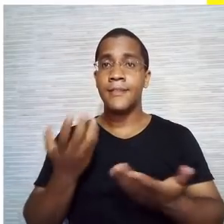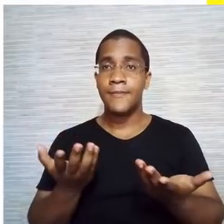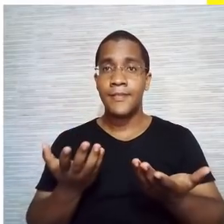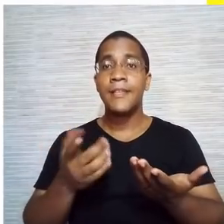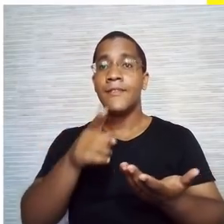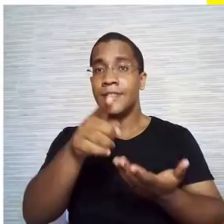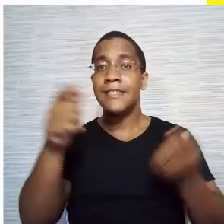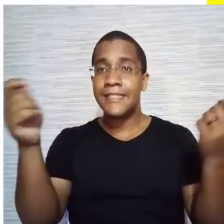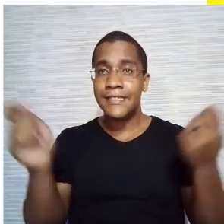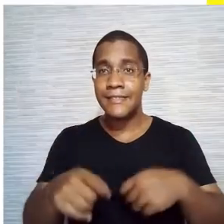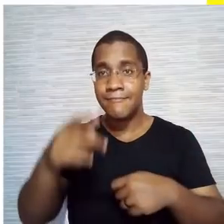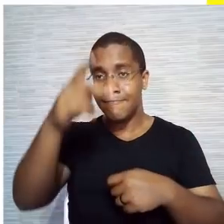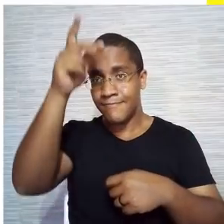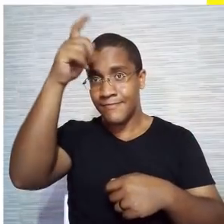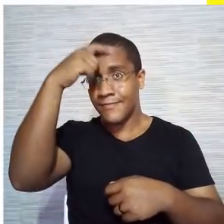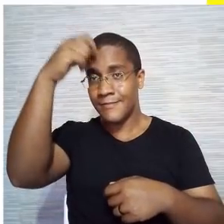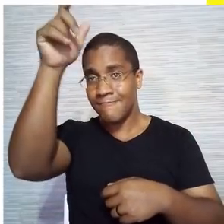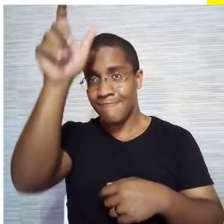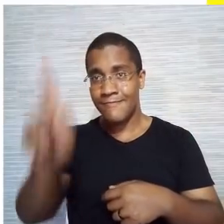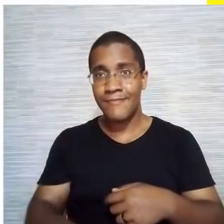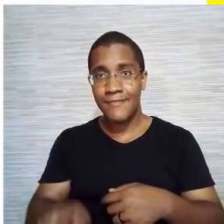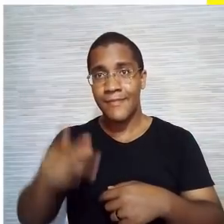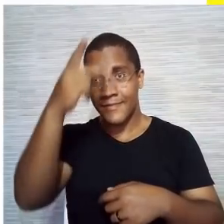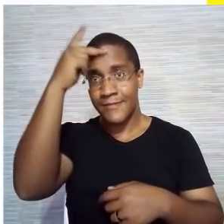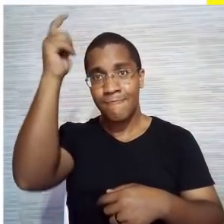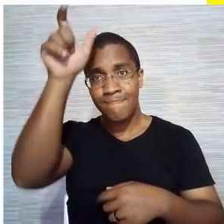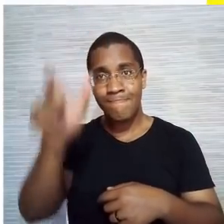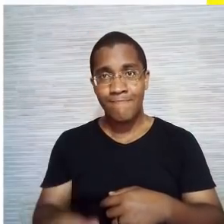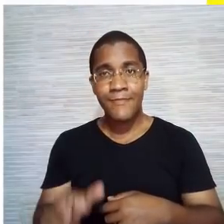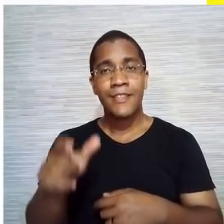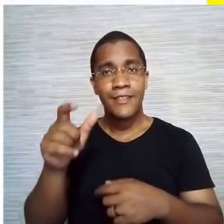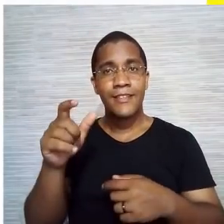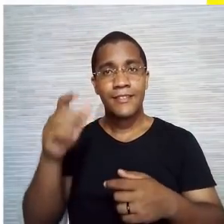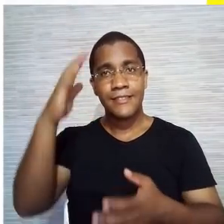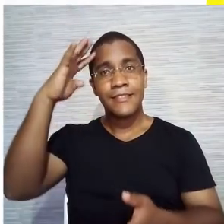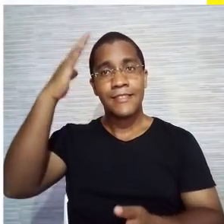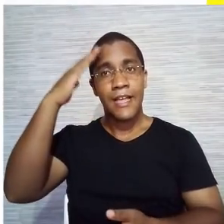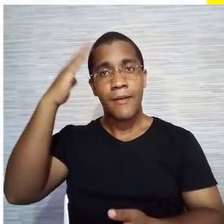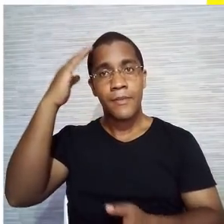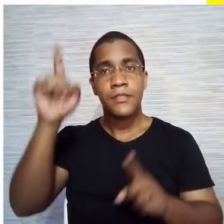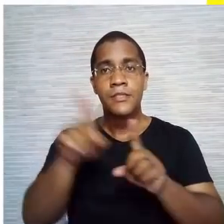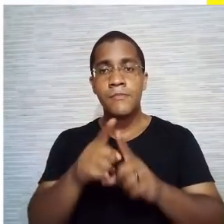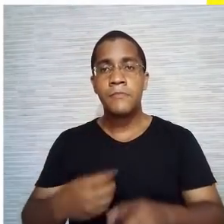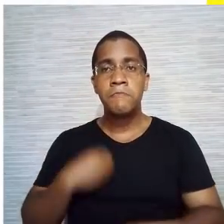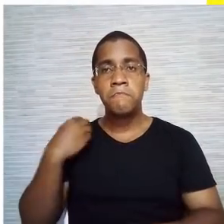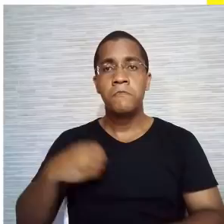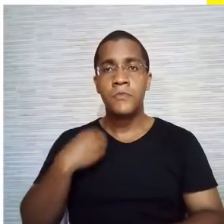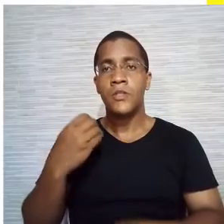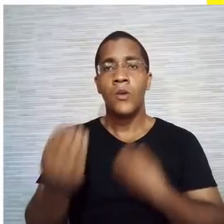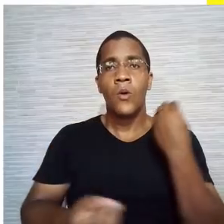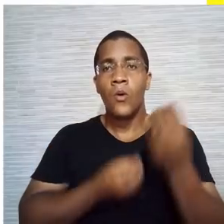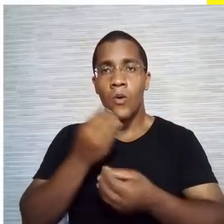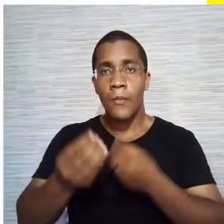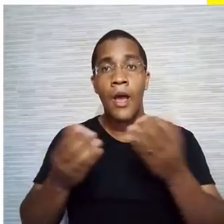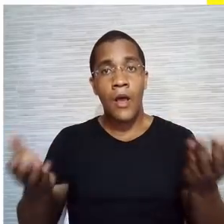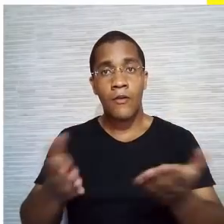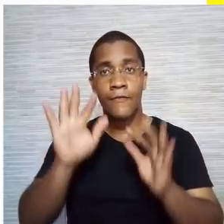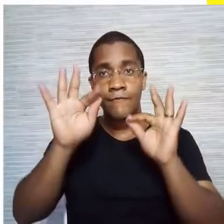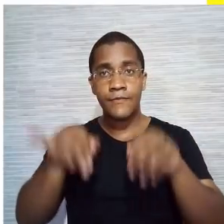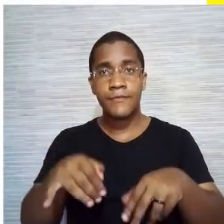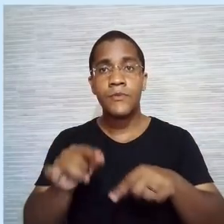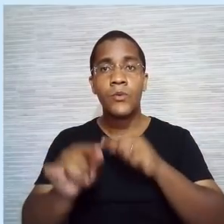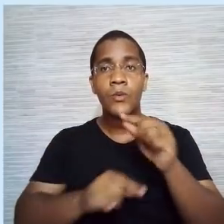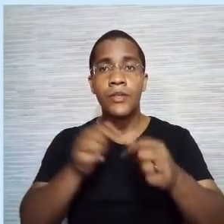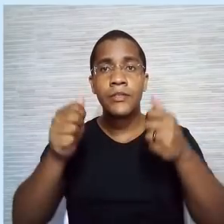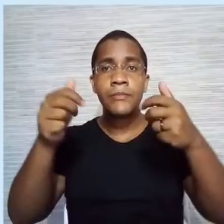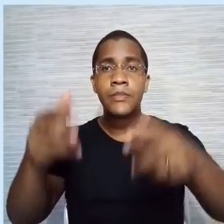tornando-se um cidadão consciente de sua participação nos rumos sociais. Finalizo dizendo a